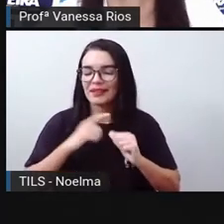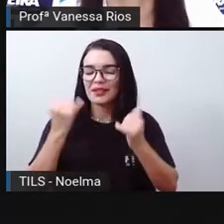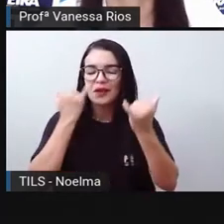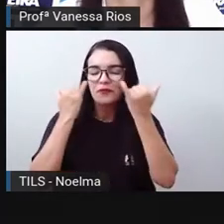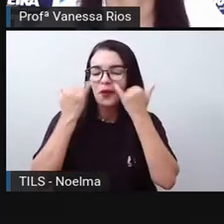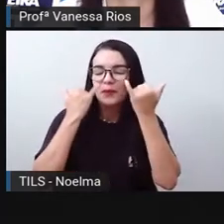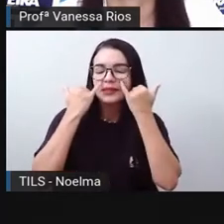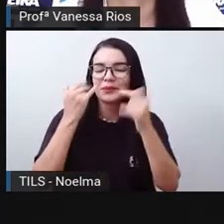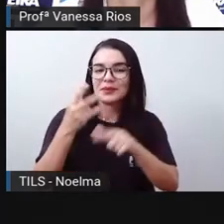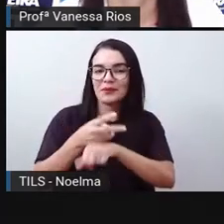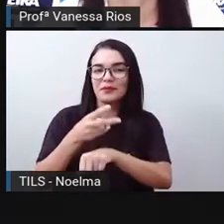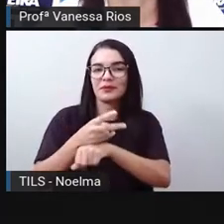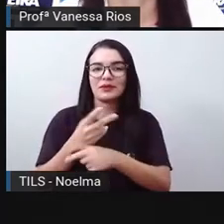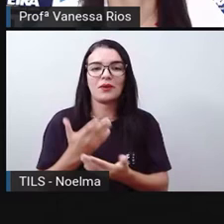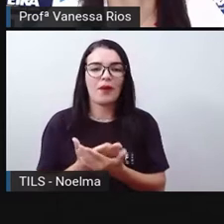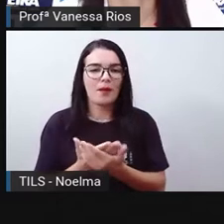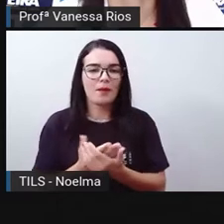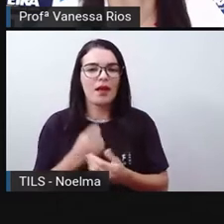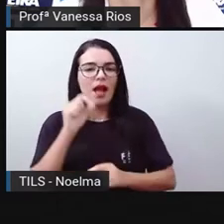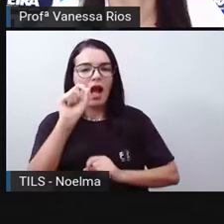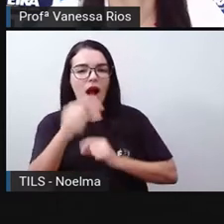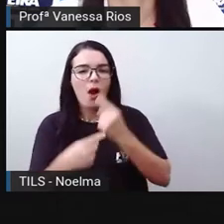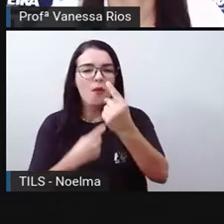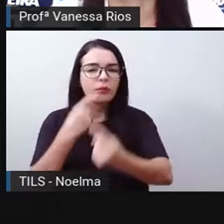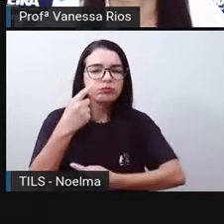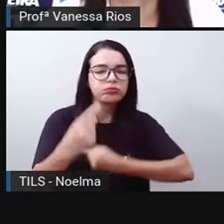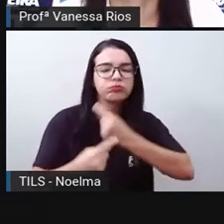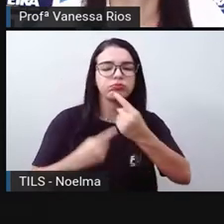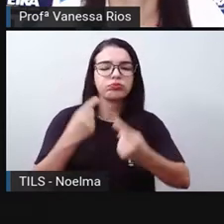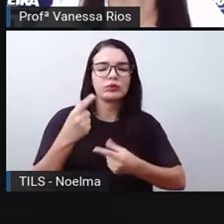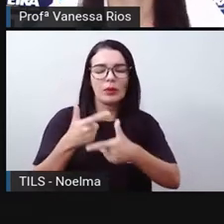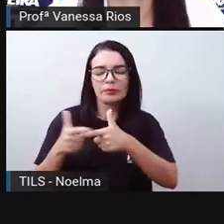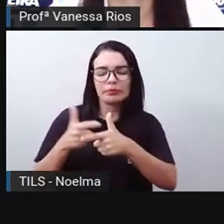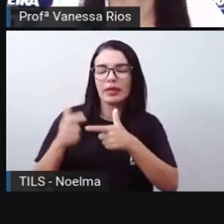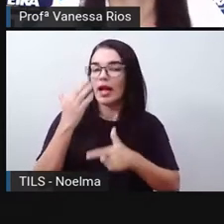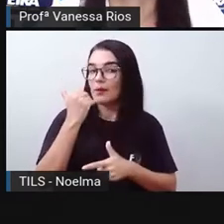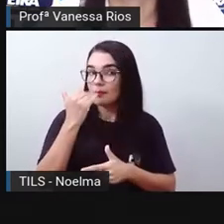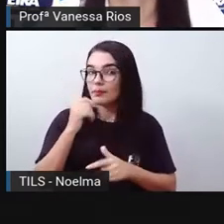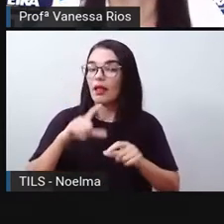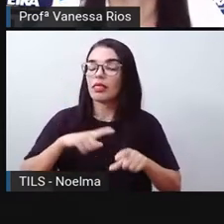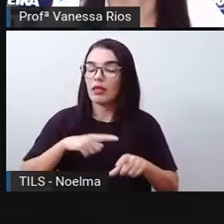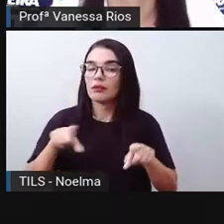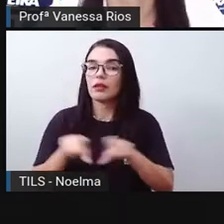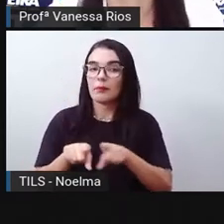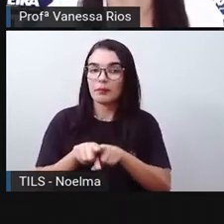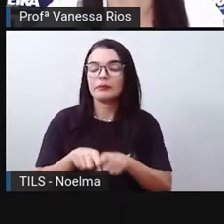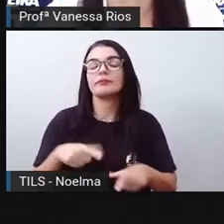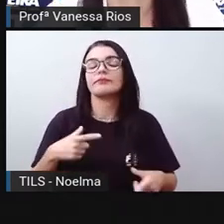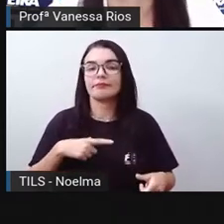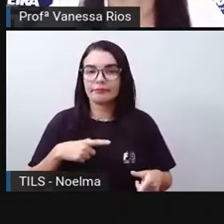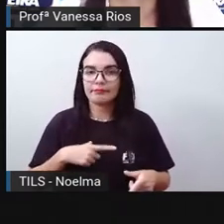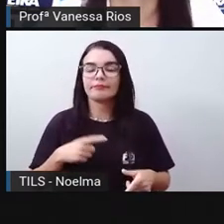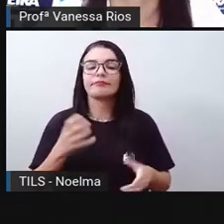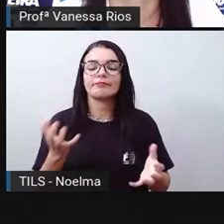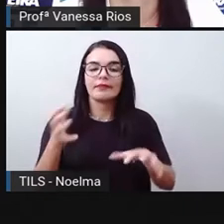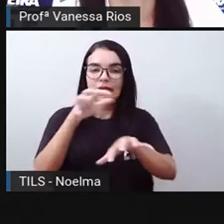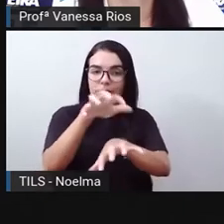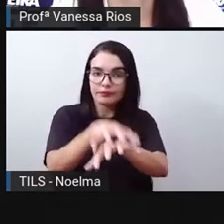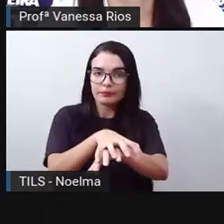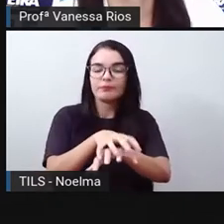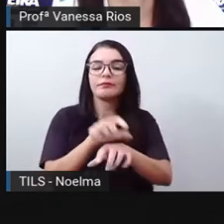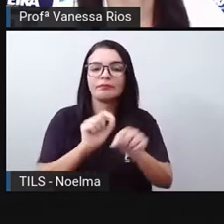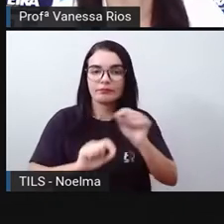informações desta videoaula, alguns distúrbios alimentares que interferem sim na vida de muitos jovens e que